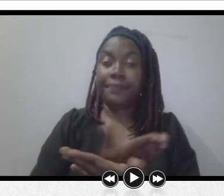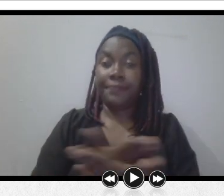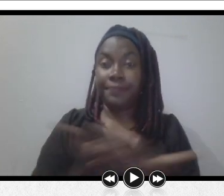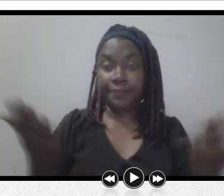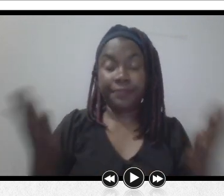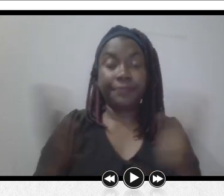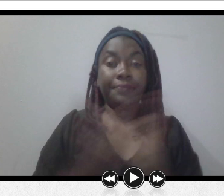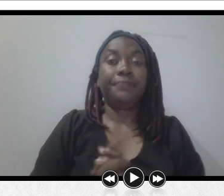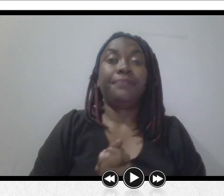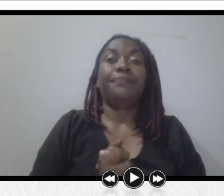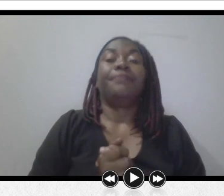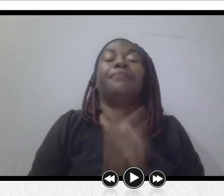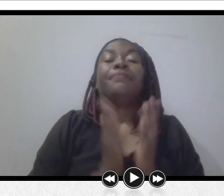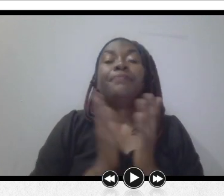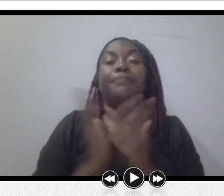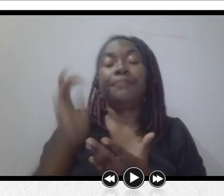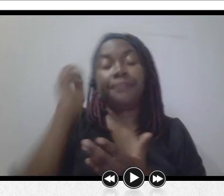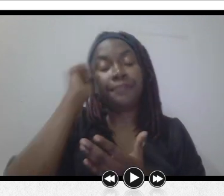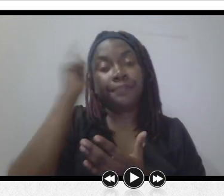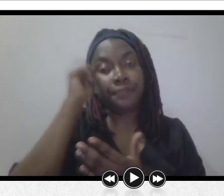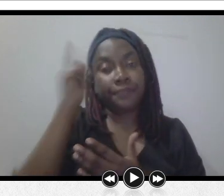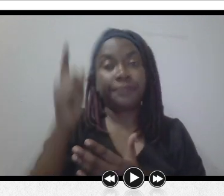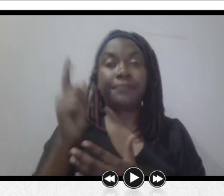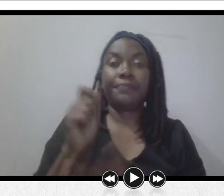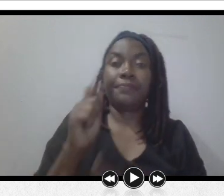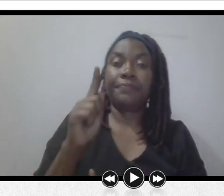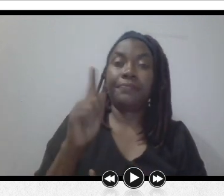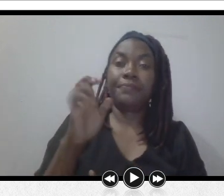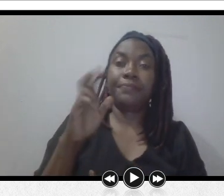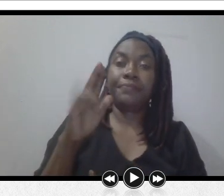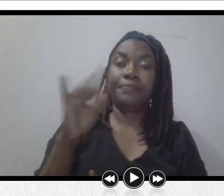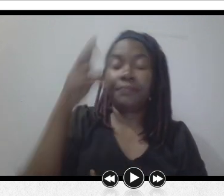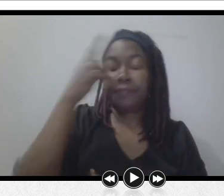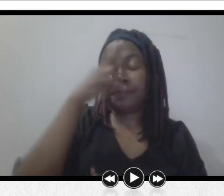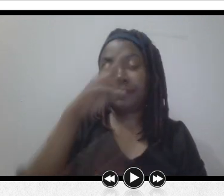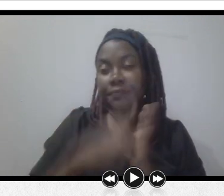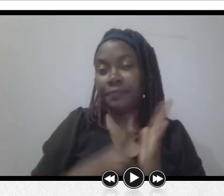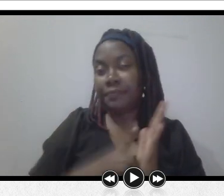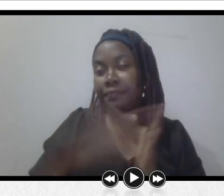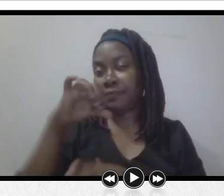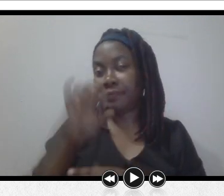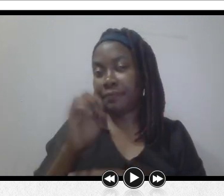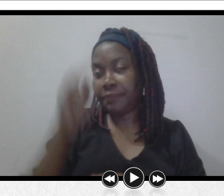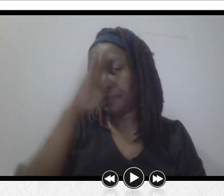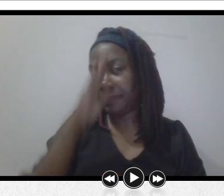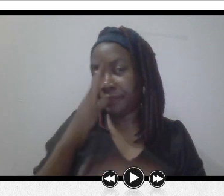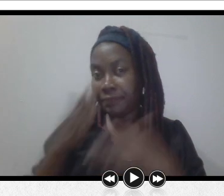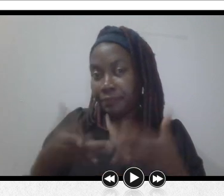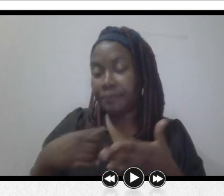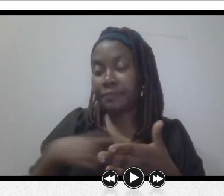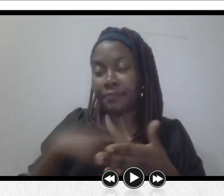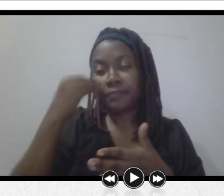né, essa ideia de agencificação que remonta à década de 90 no Brasil, nós tivemos aqui, né,